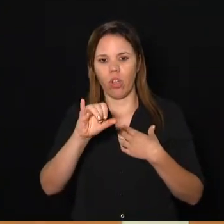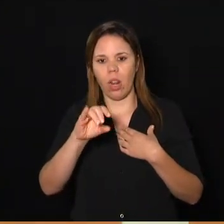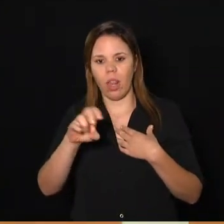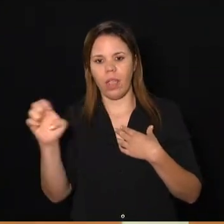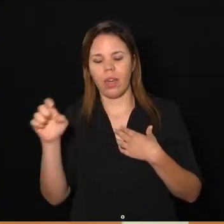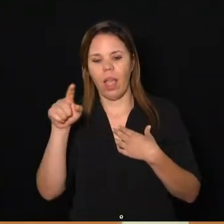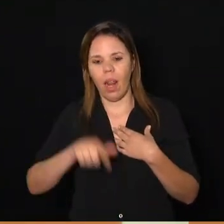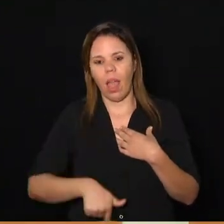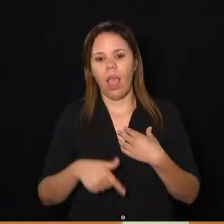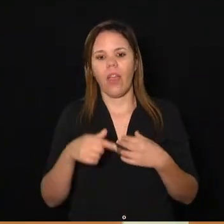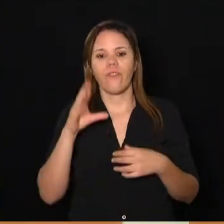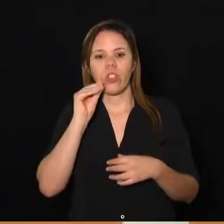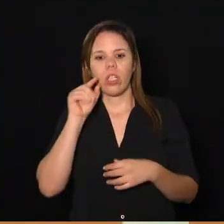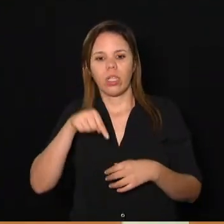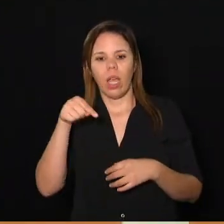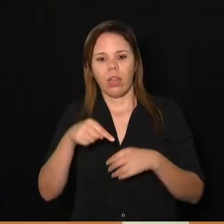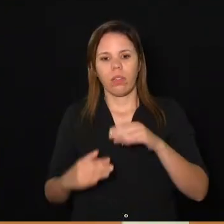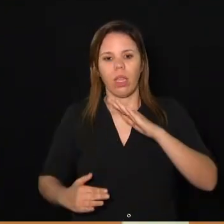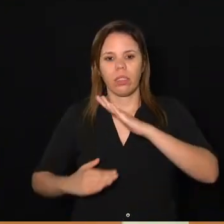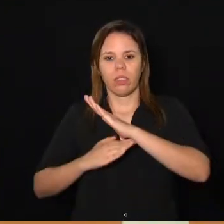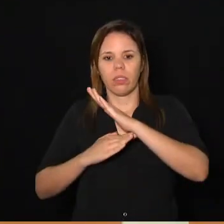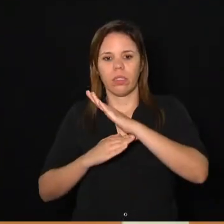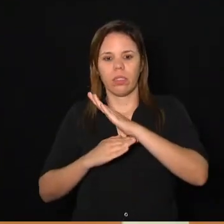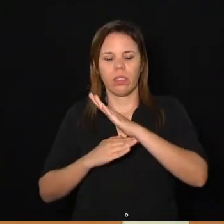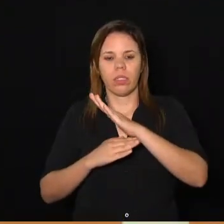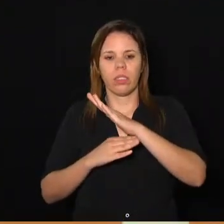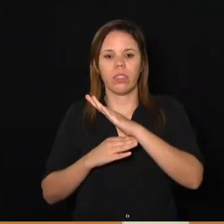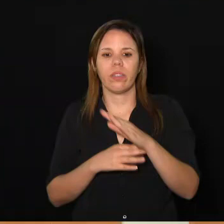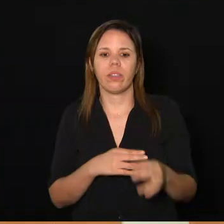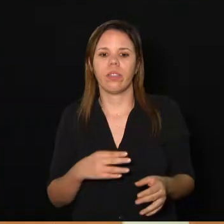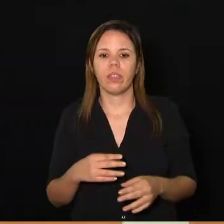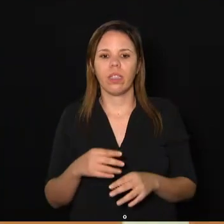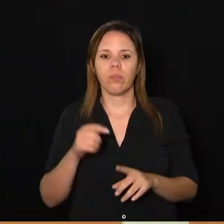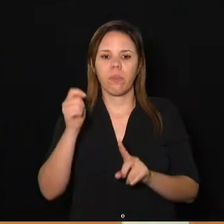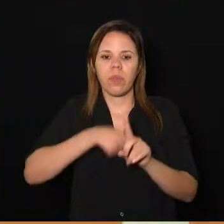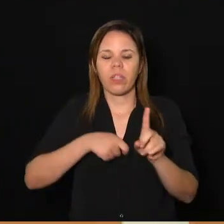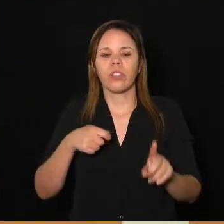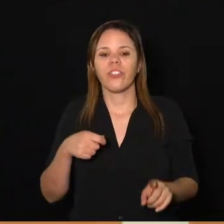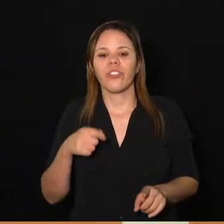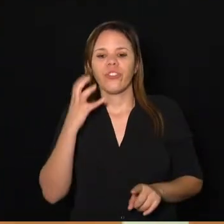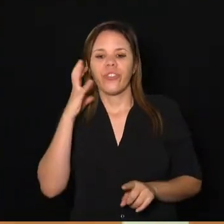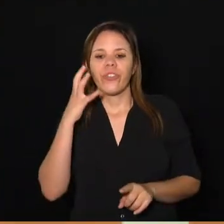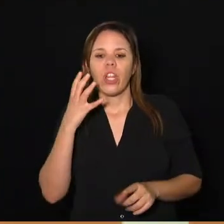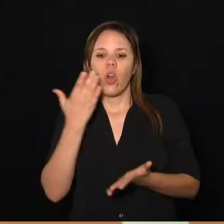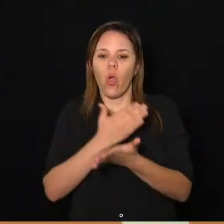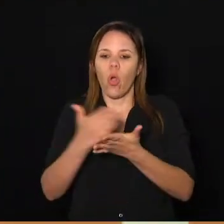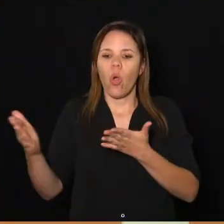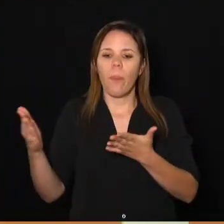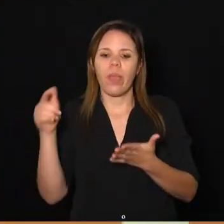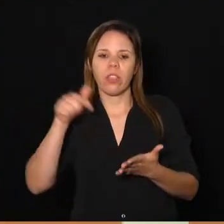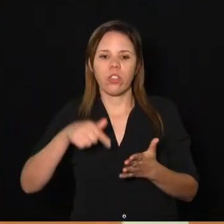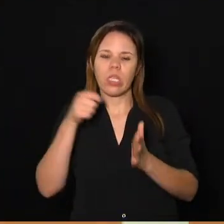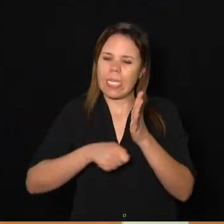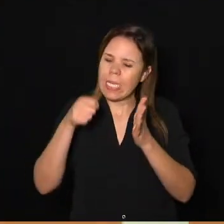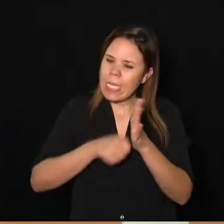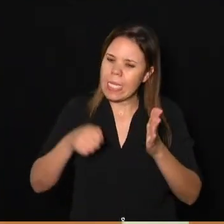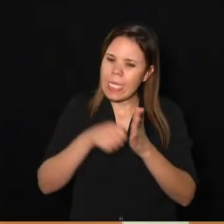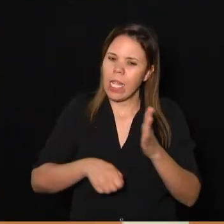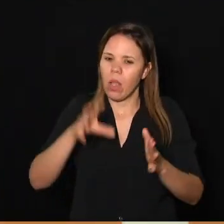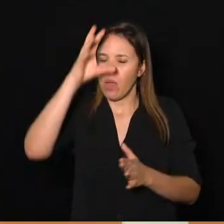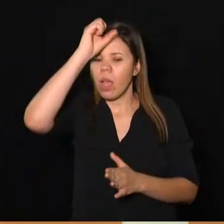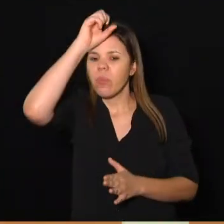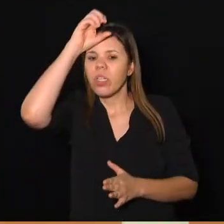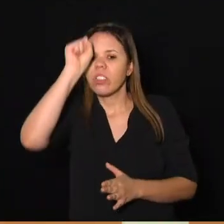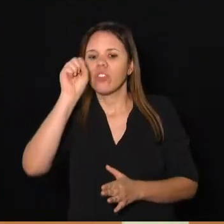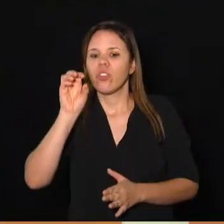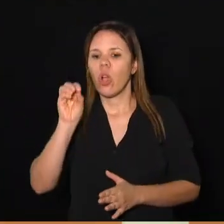e desde que o vereador começou essa luta pois não eu aprendi o que o optometrista faz e